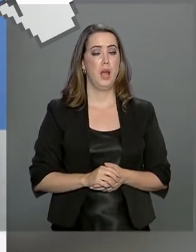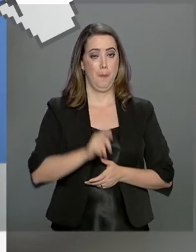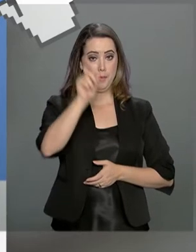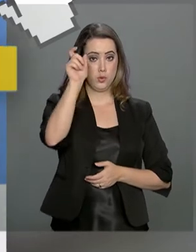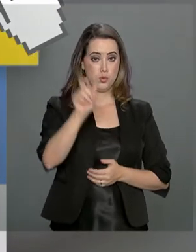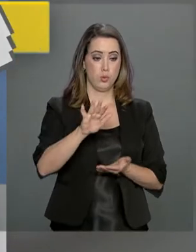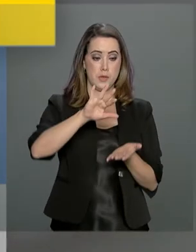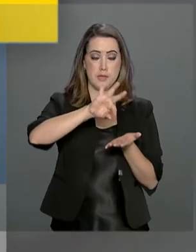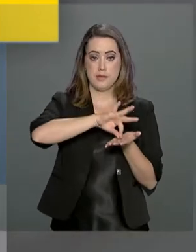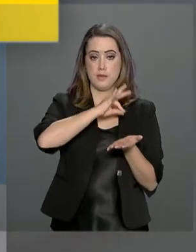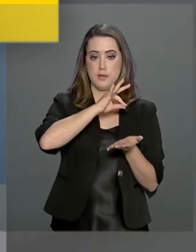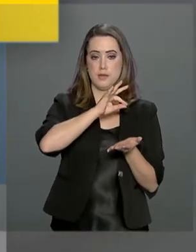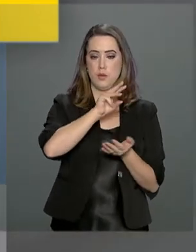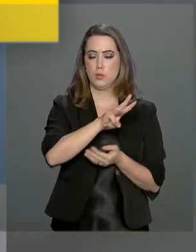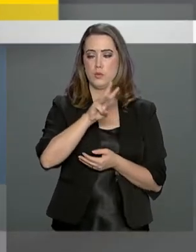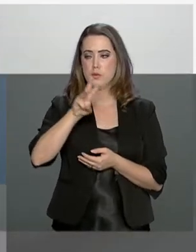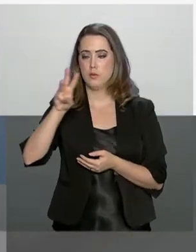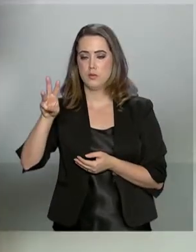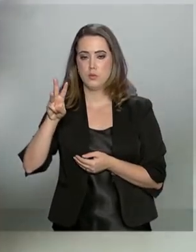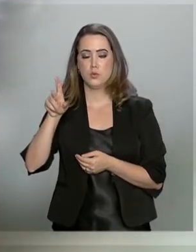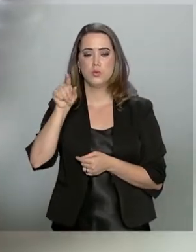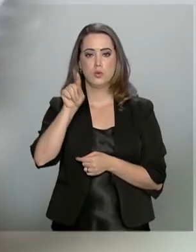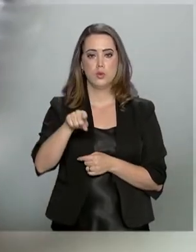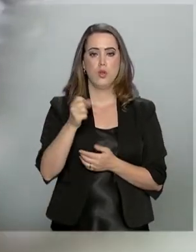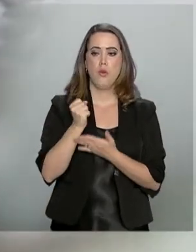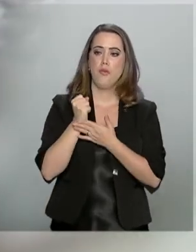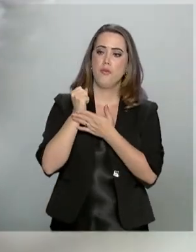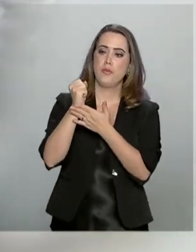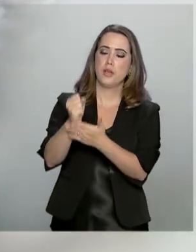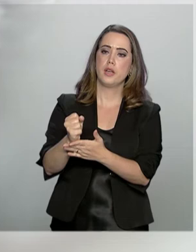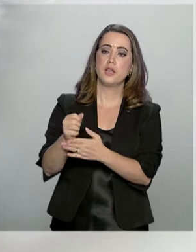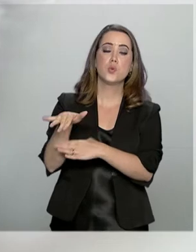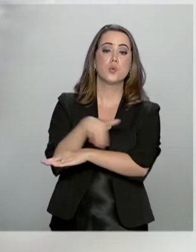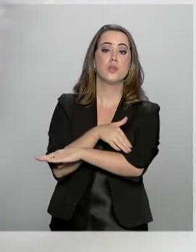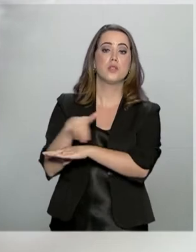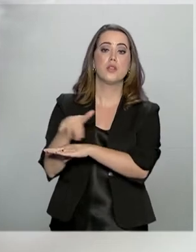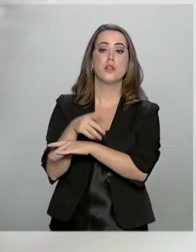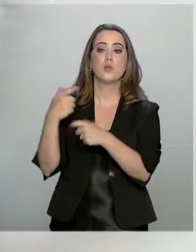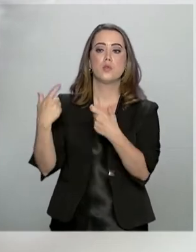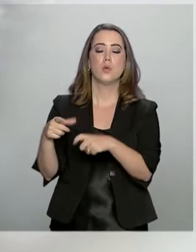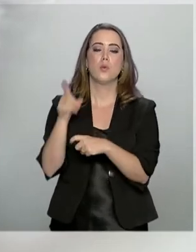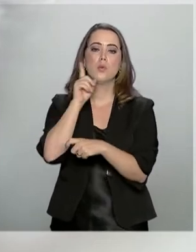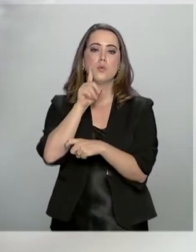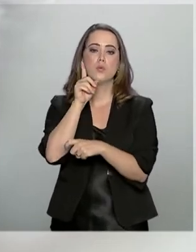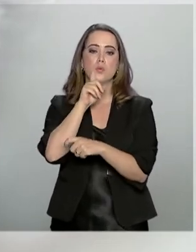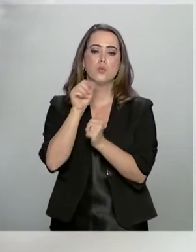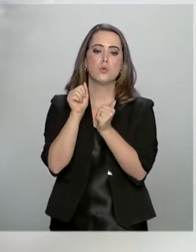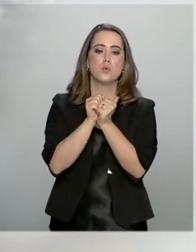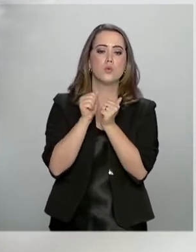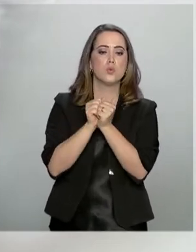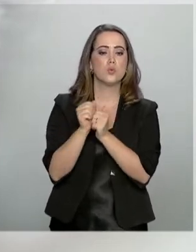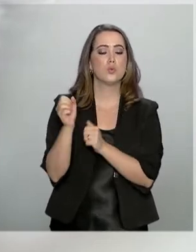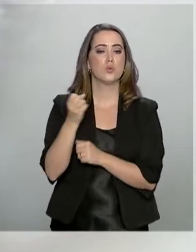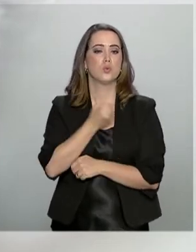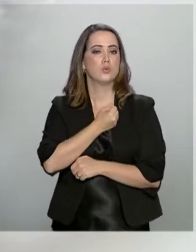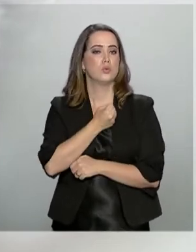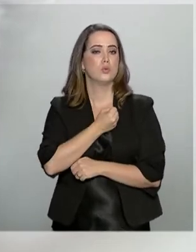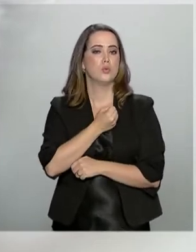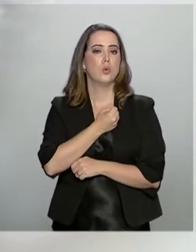faz um cadastro no portal. A ferramenta oferece um endereço nos Estados Unidos junto com um número